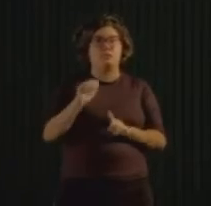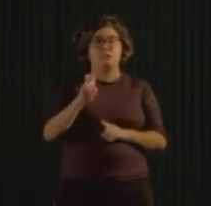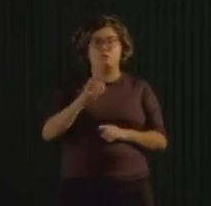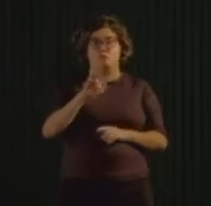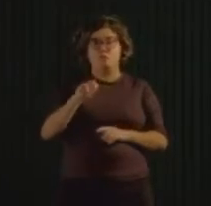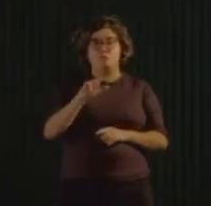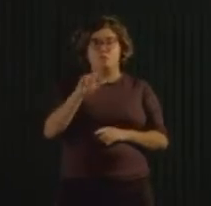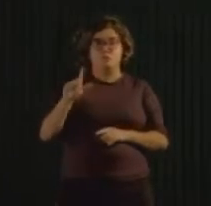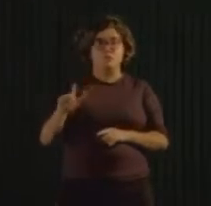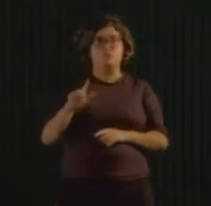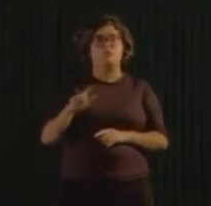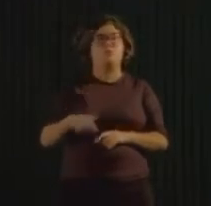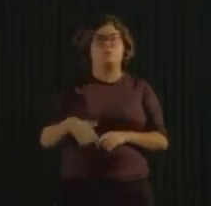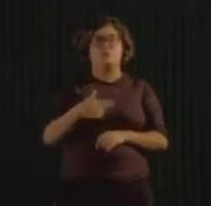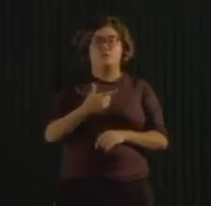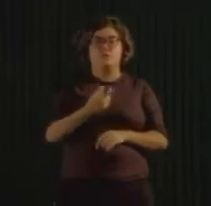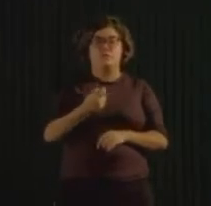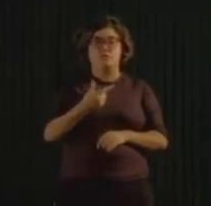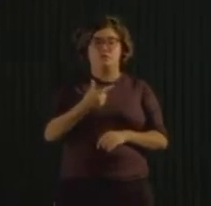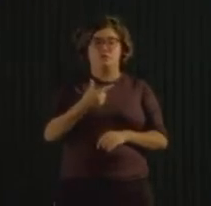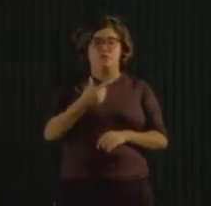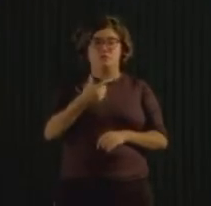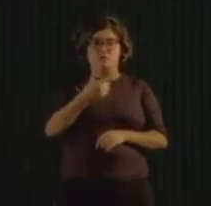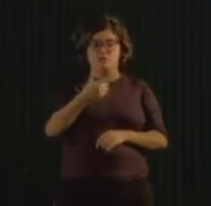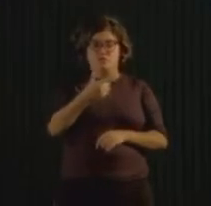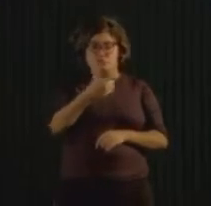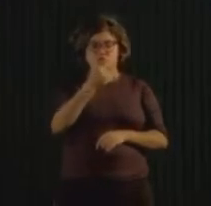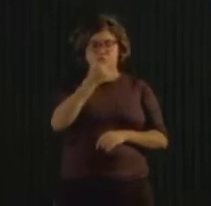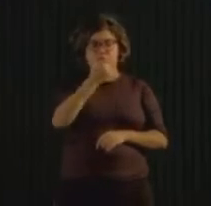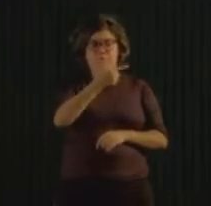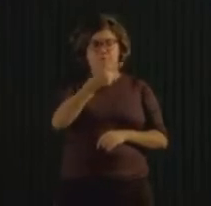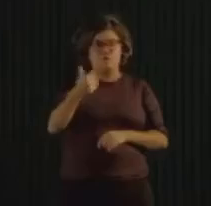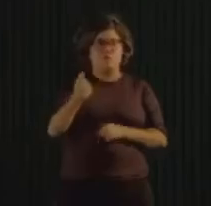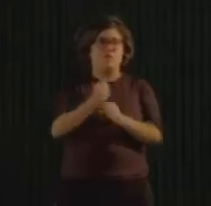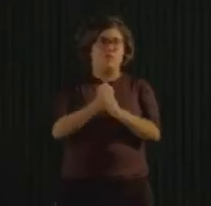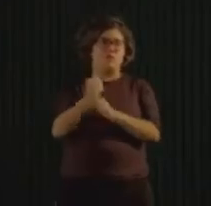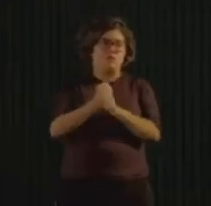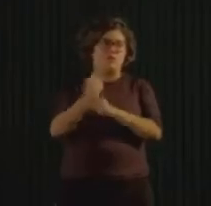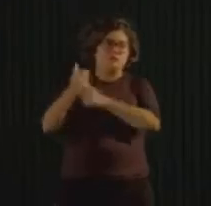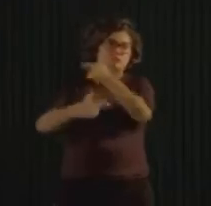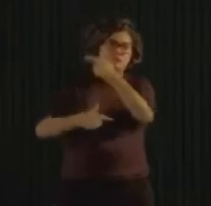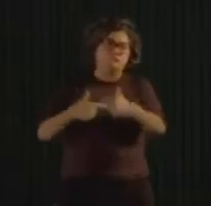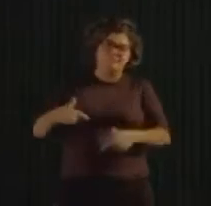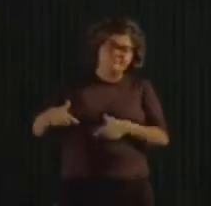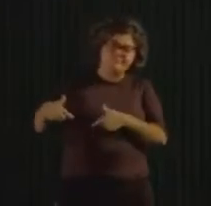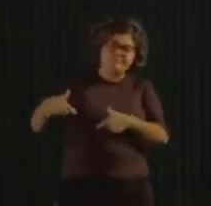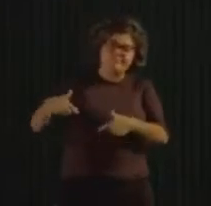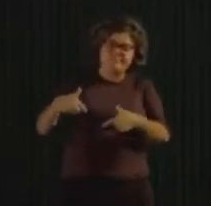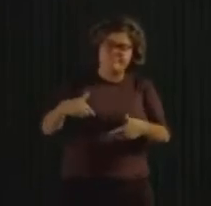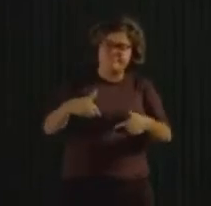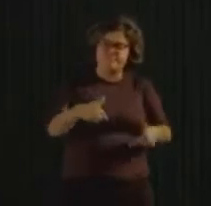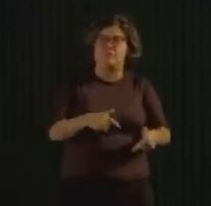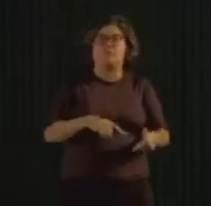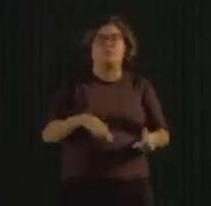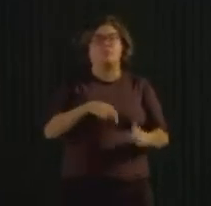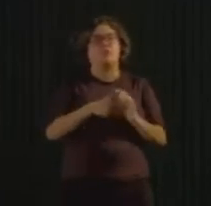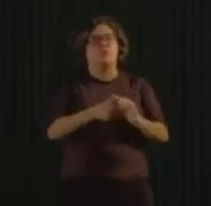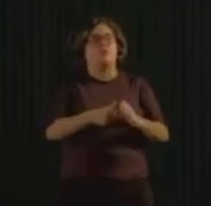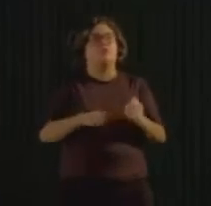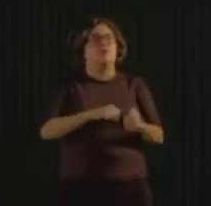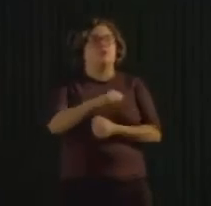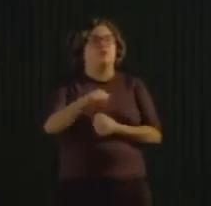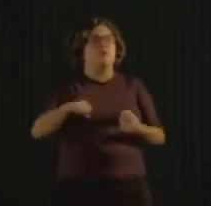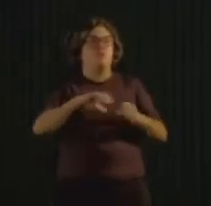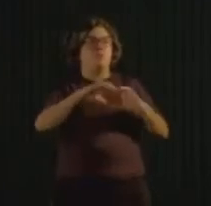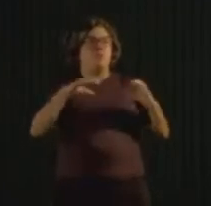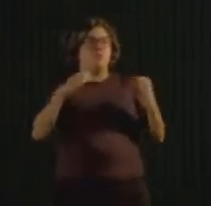dia 5 de julho, 21 anos de organização dedicada a trazer a perspectiva da